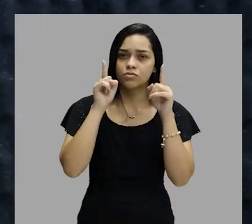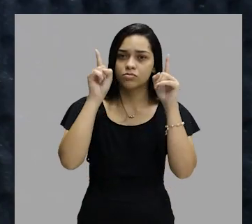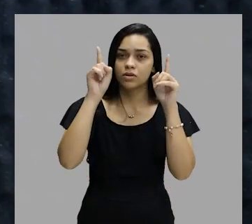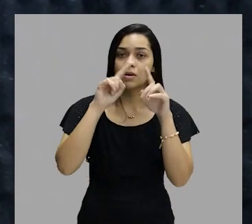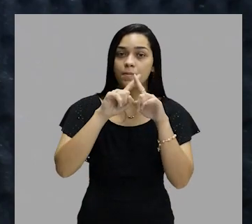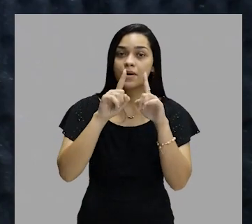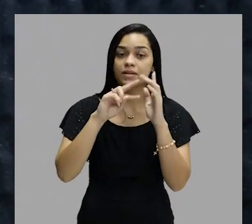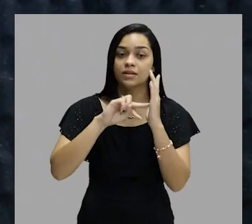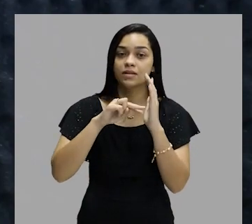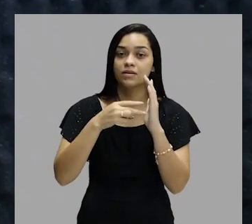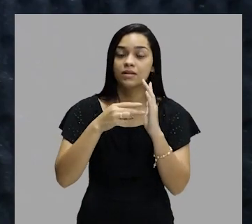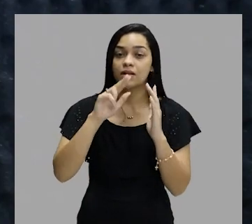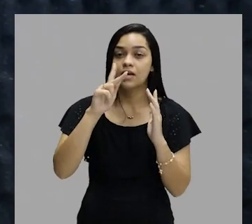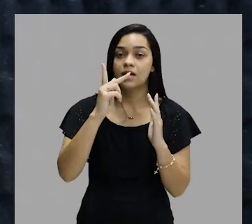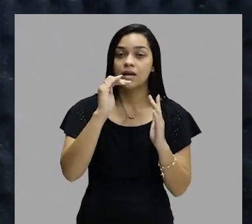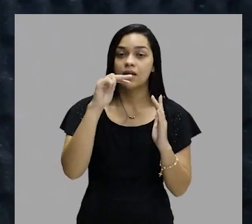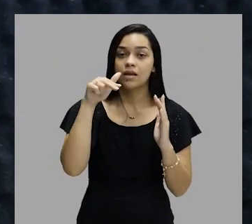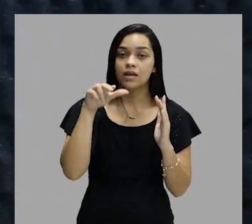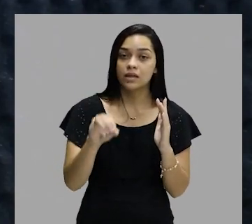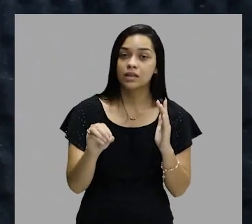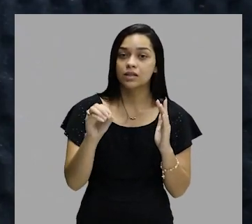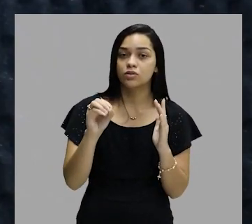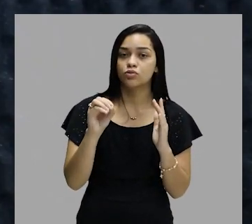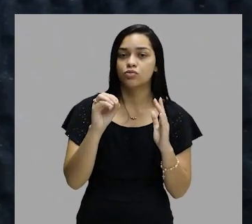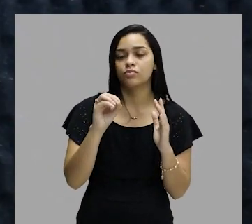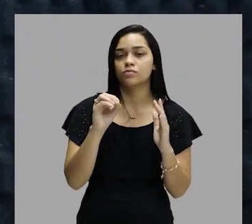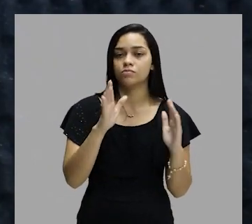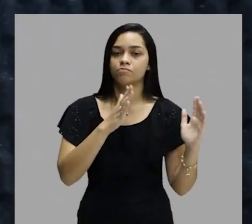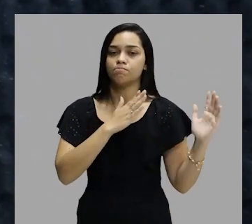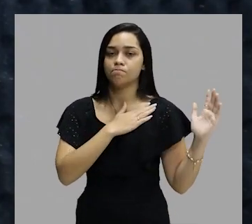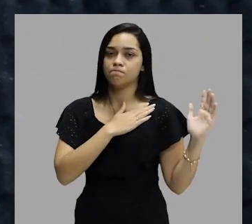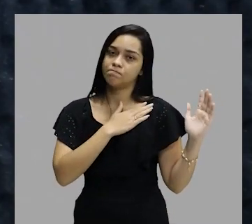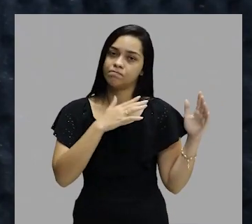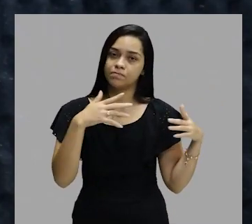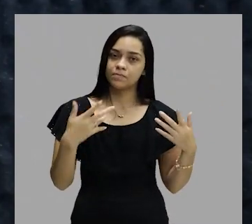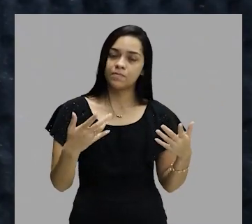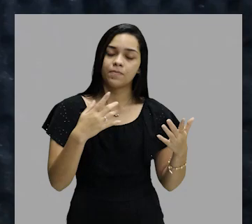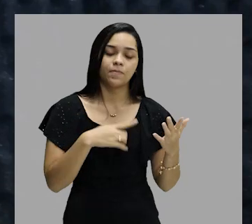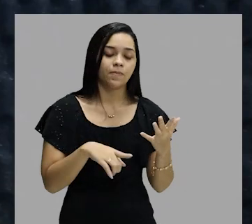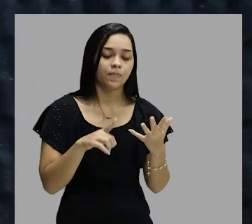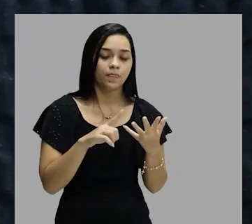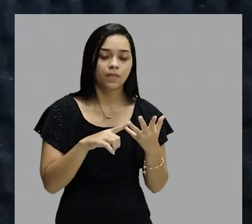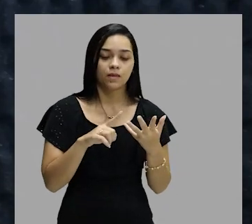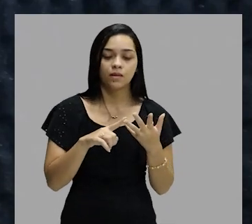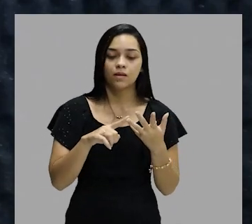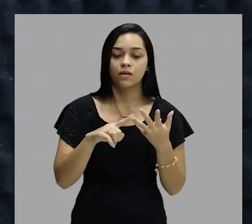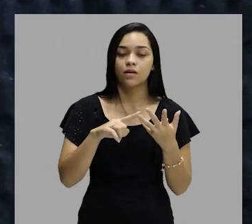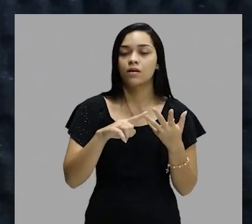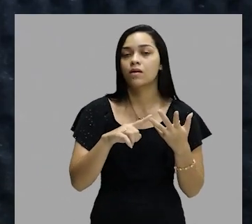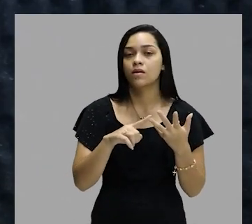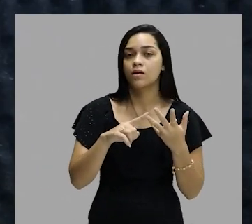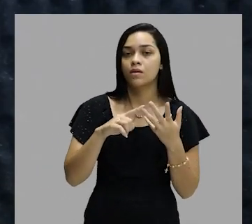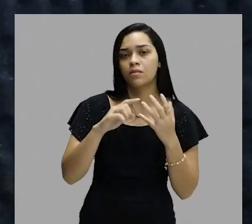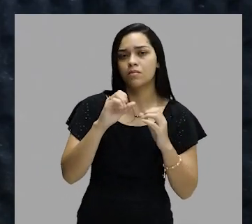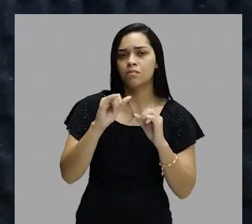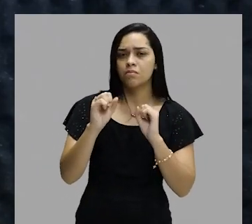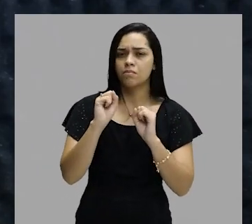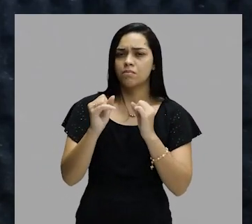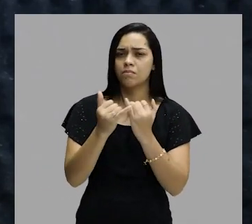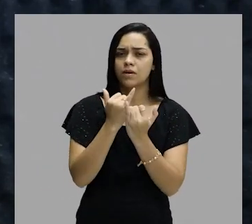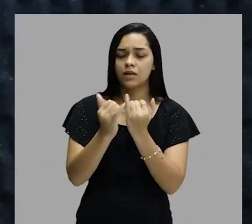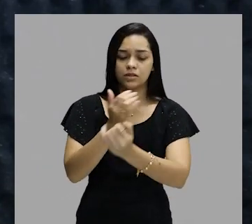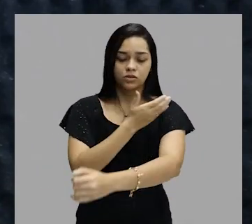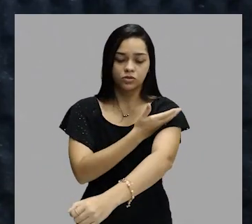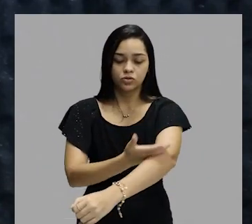mas significa hino, tá? O hino nacional, por exemplo. Costume parece com costume, mas